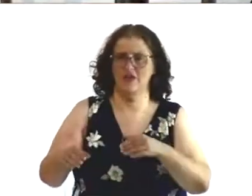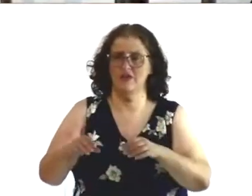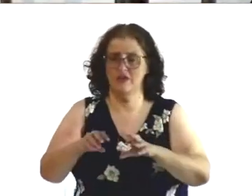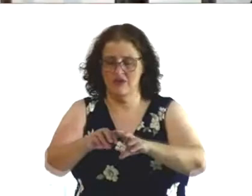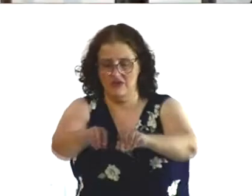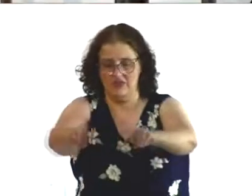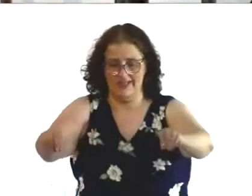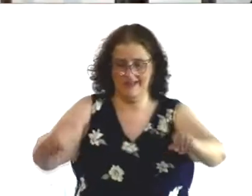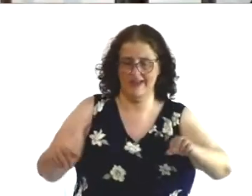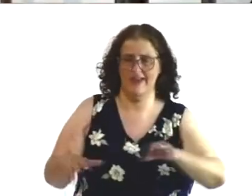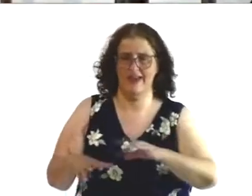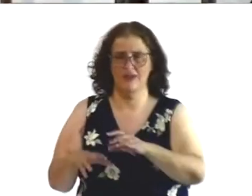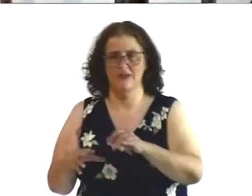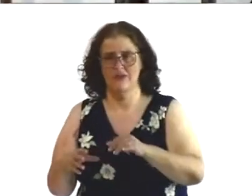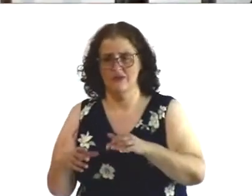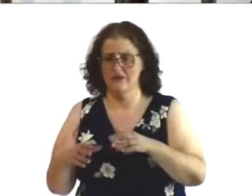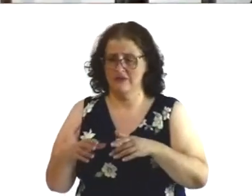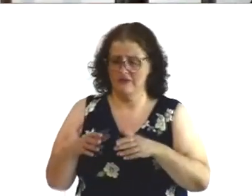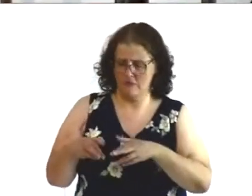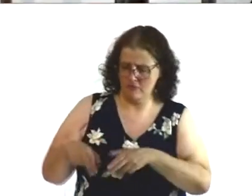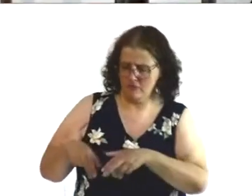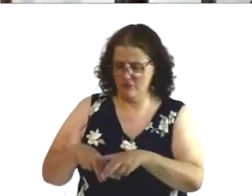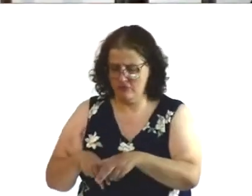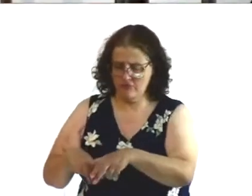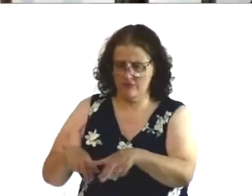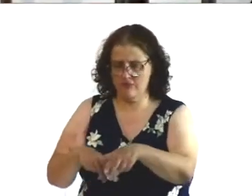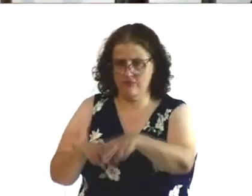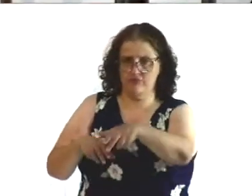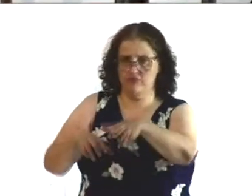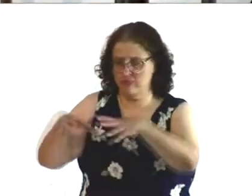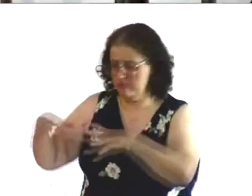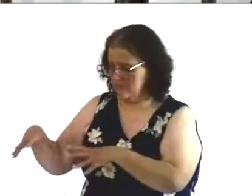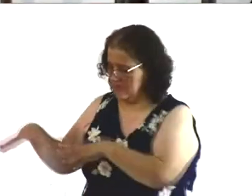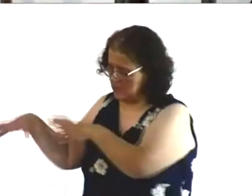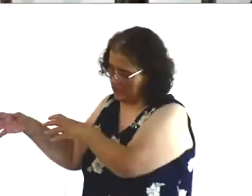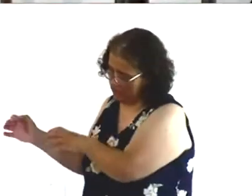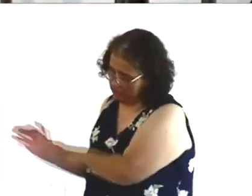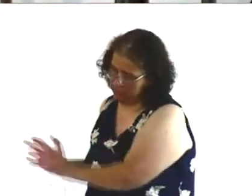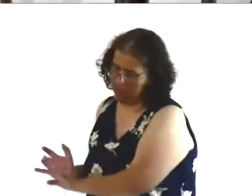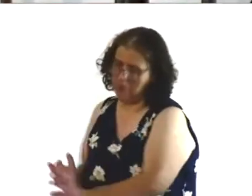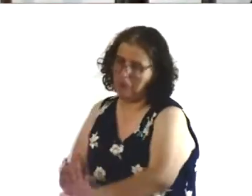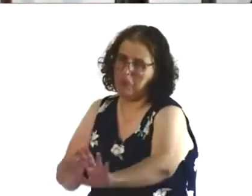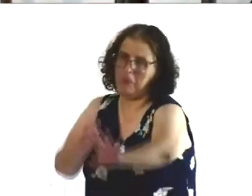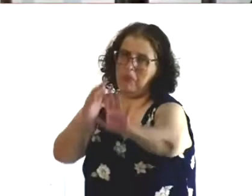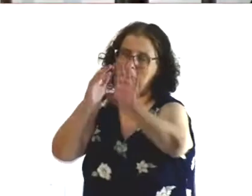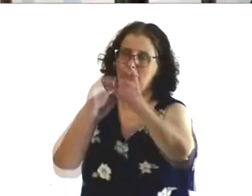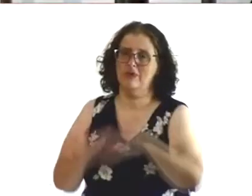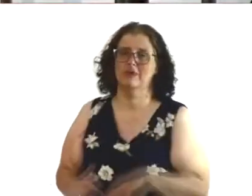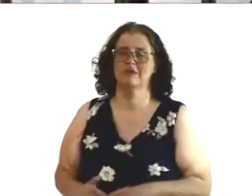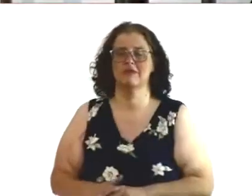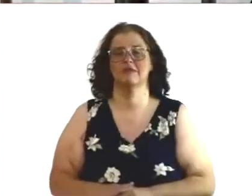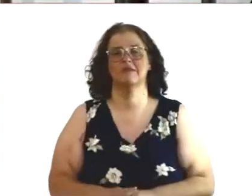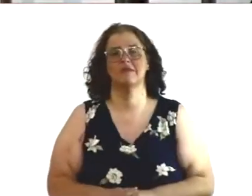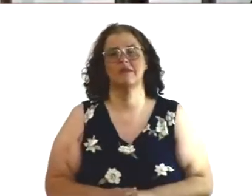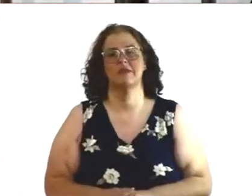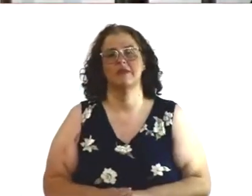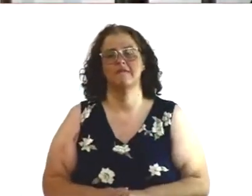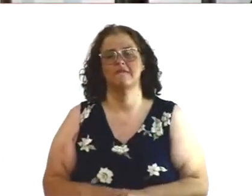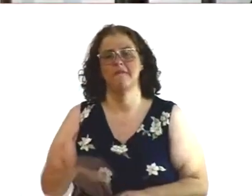Jesus, depois dos riscos. Assim como Estevão, riscos, assim como